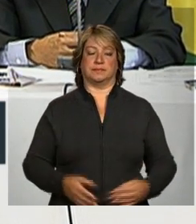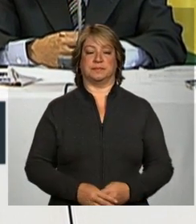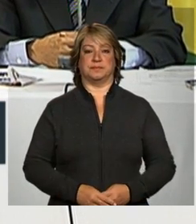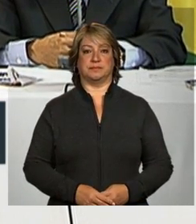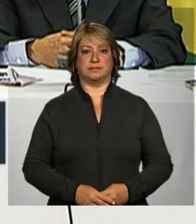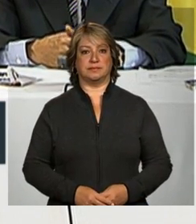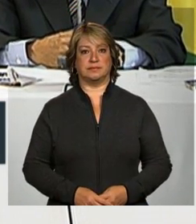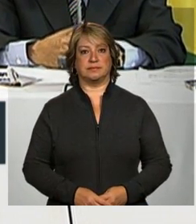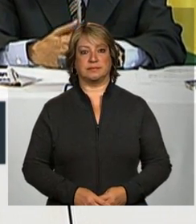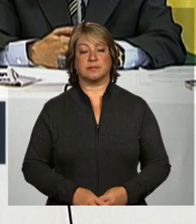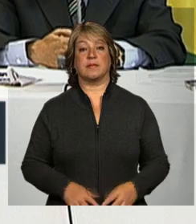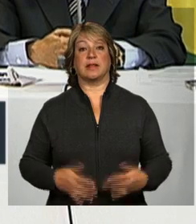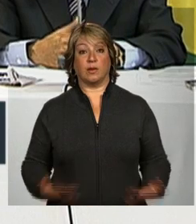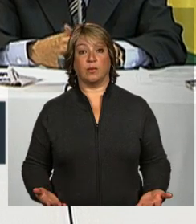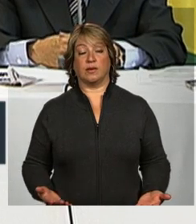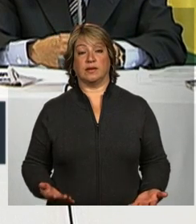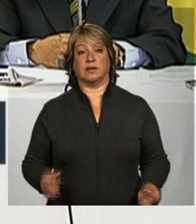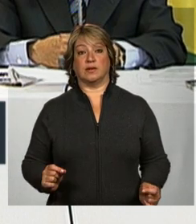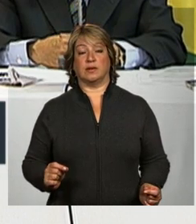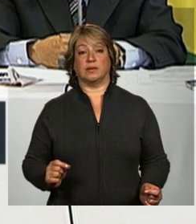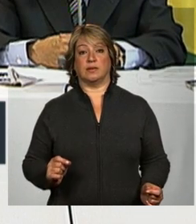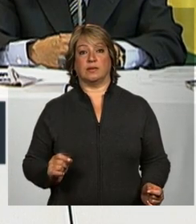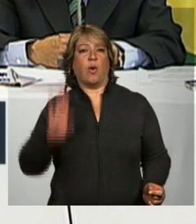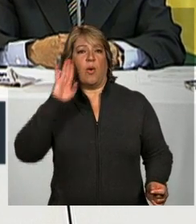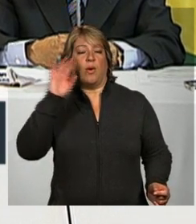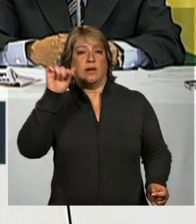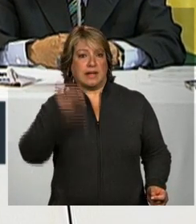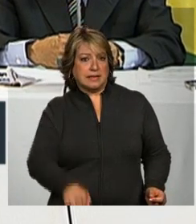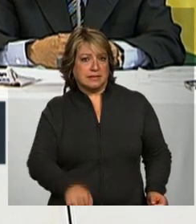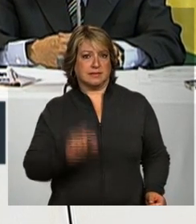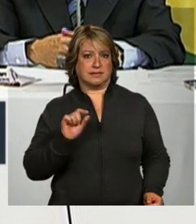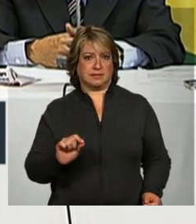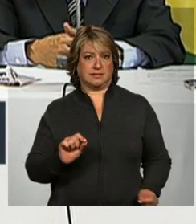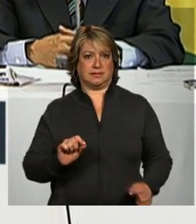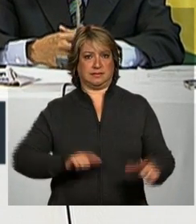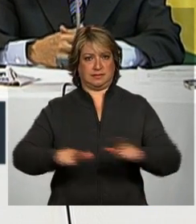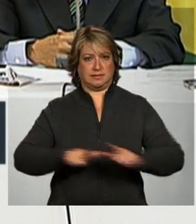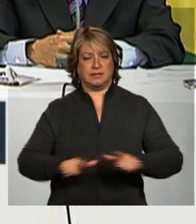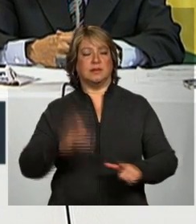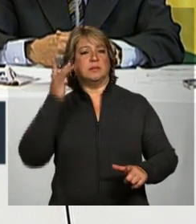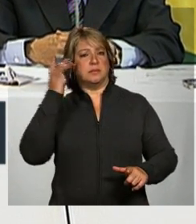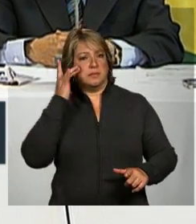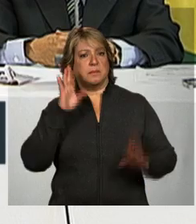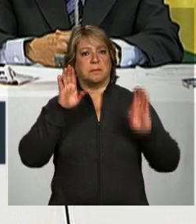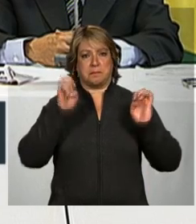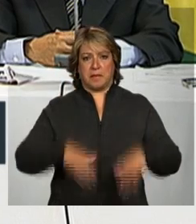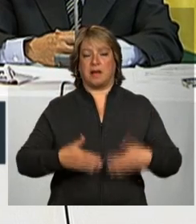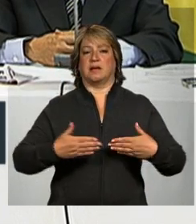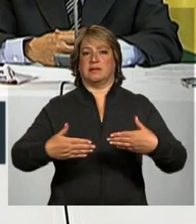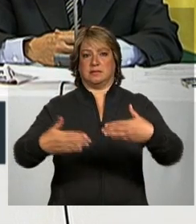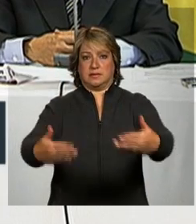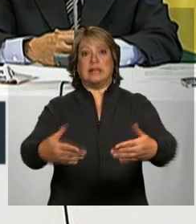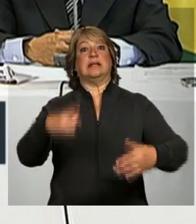eh então do ponto de vista dessa concessão ela é equilibrada não só é equilibrada como ela